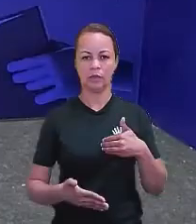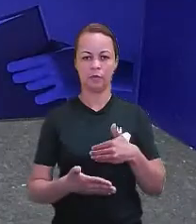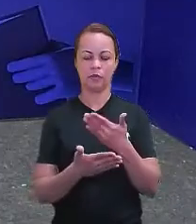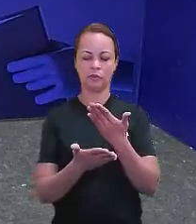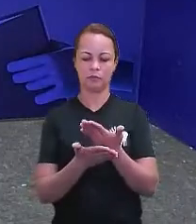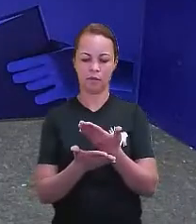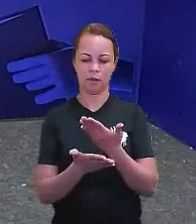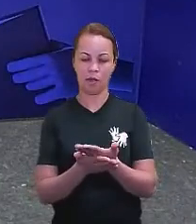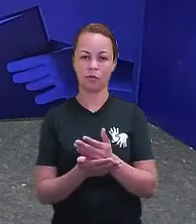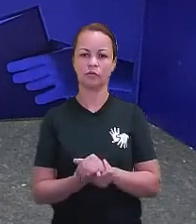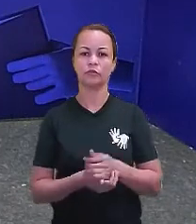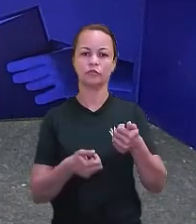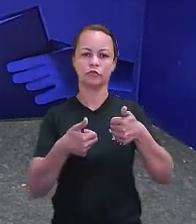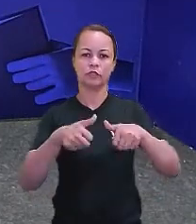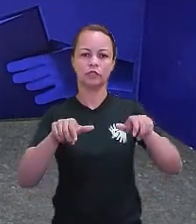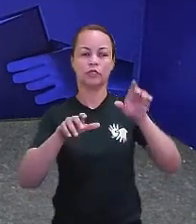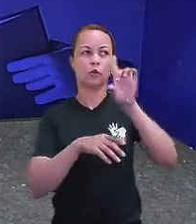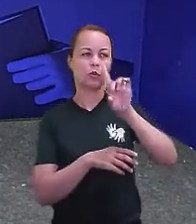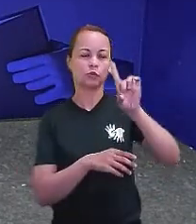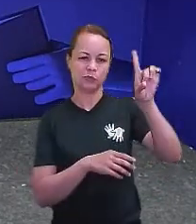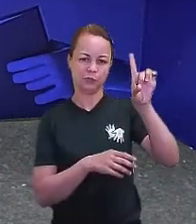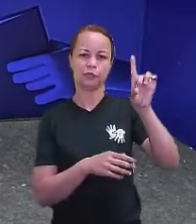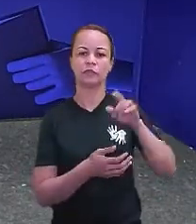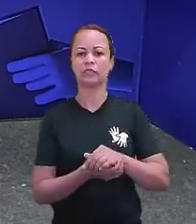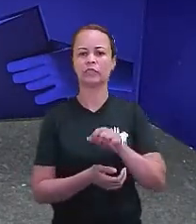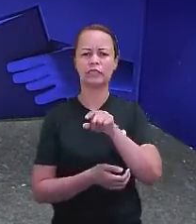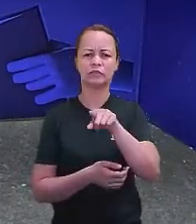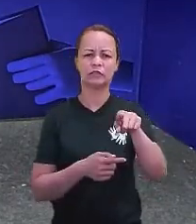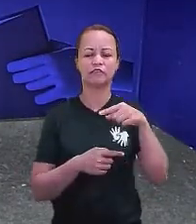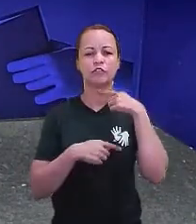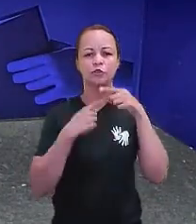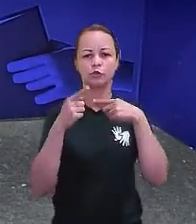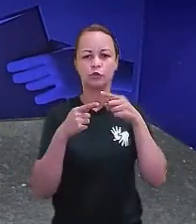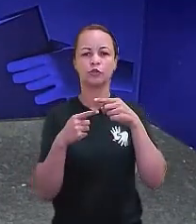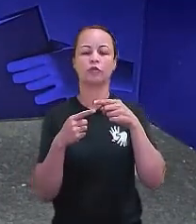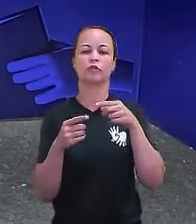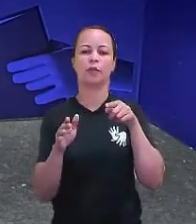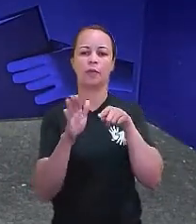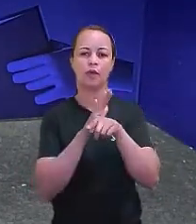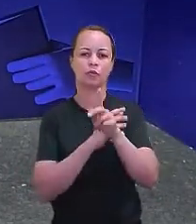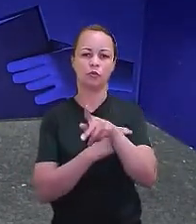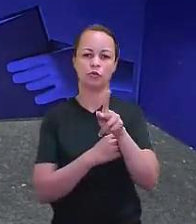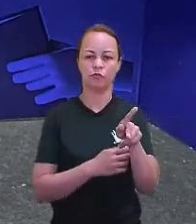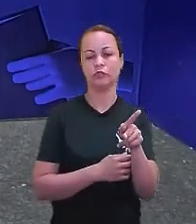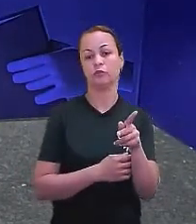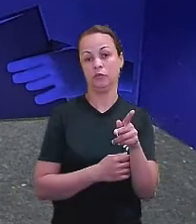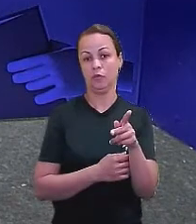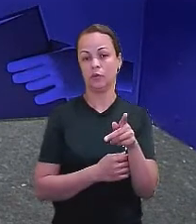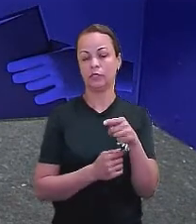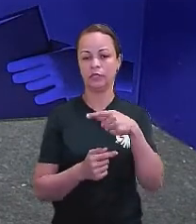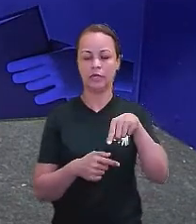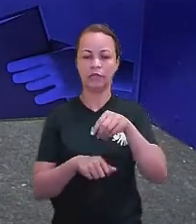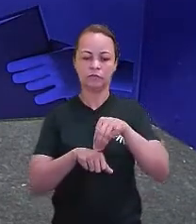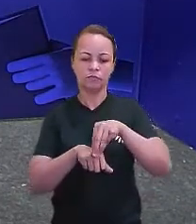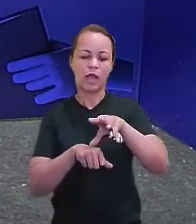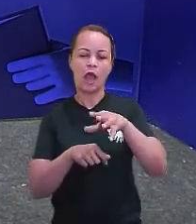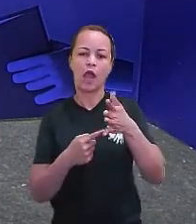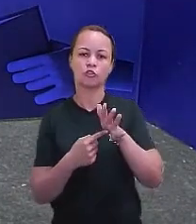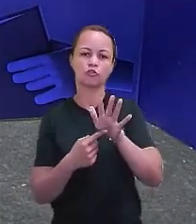aula, pessoal. Fiquem com Deus. Caso tenha alguma dúvida, leva até o teu professor e a tua professora, que eles vão ter a